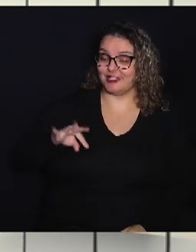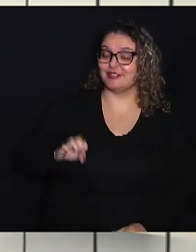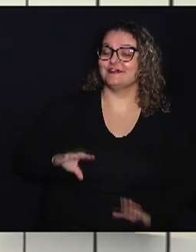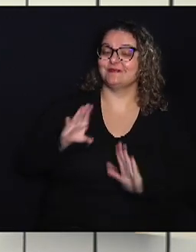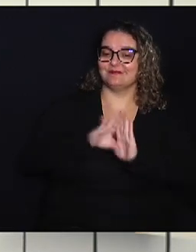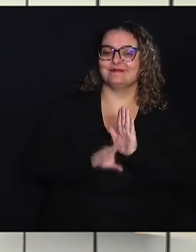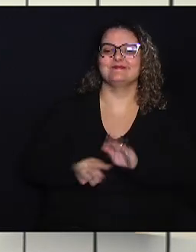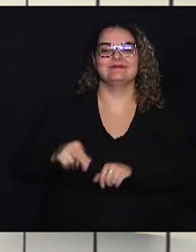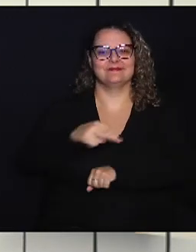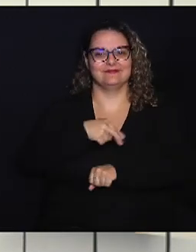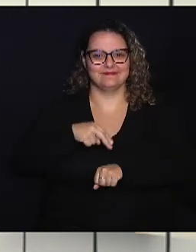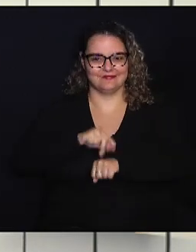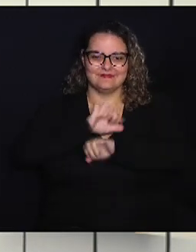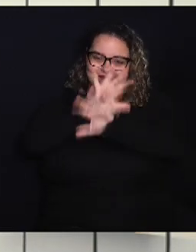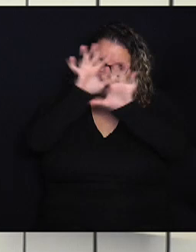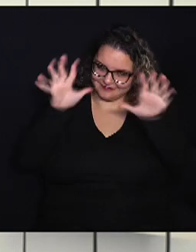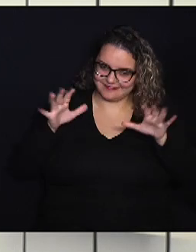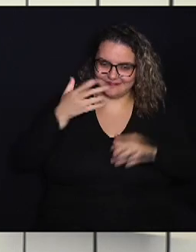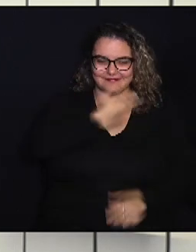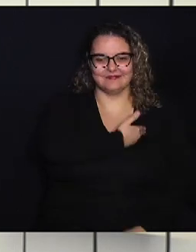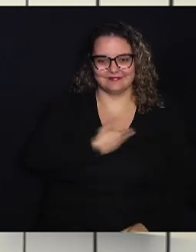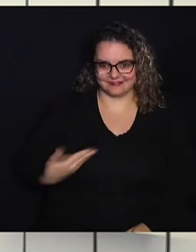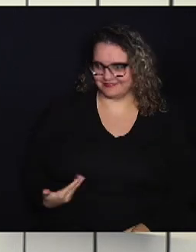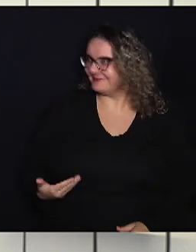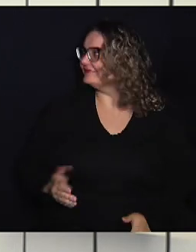Nacional de Transparência Pública.